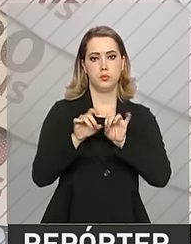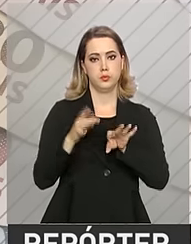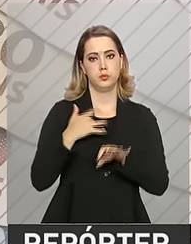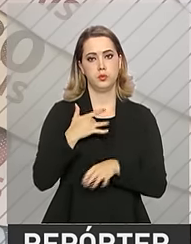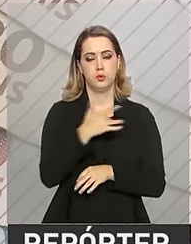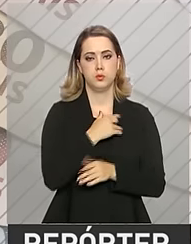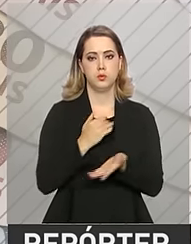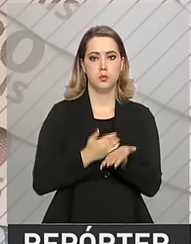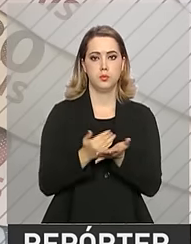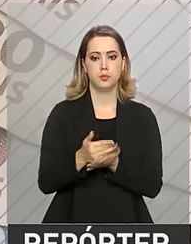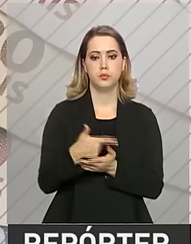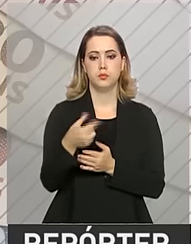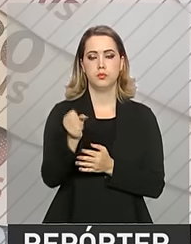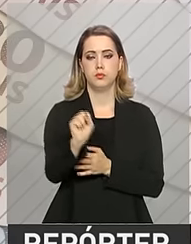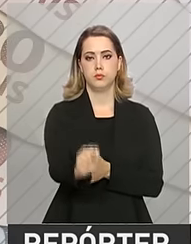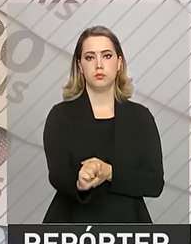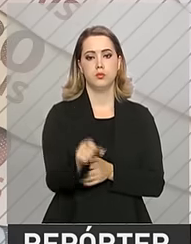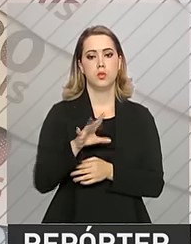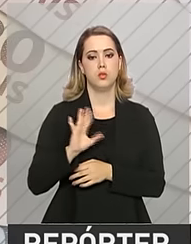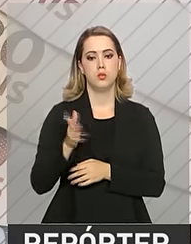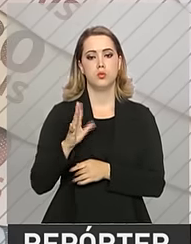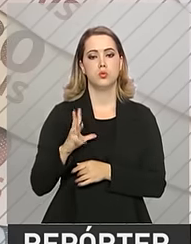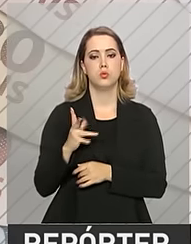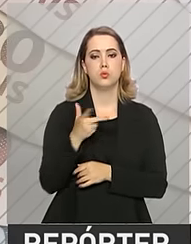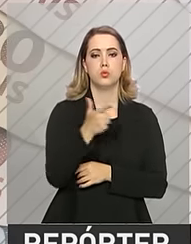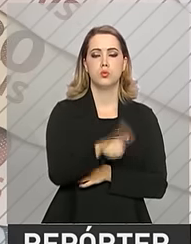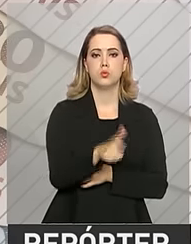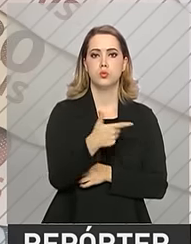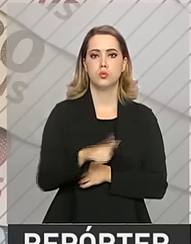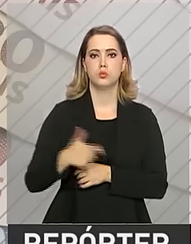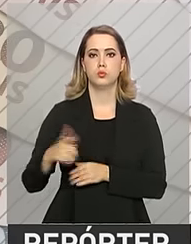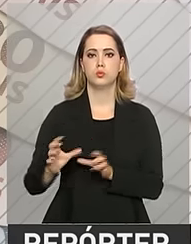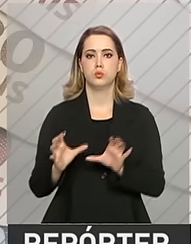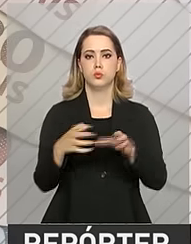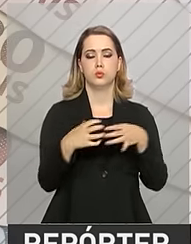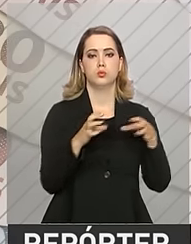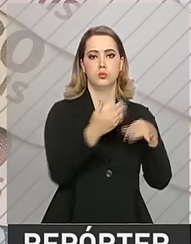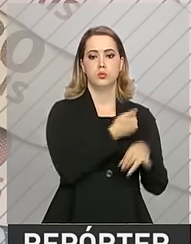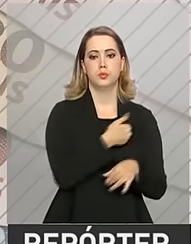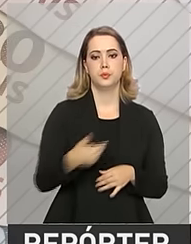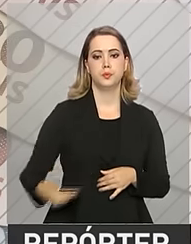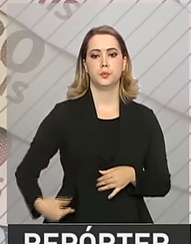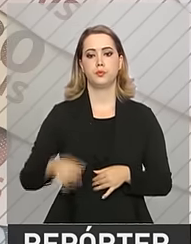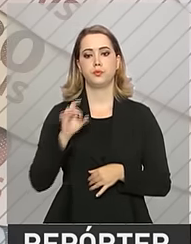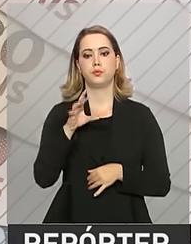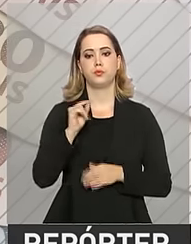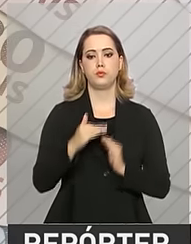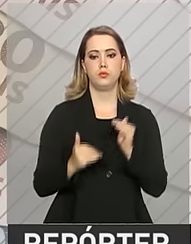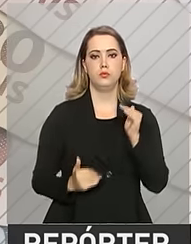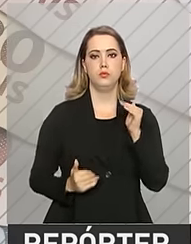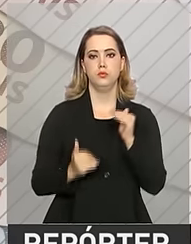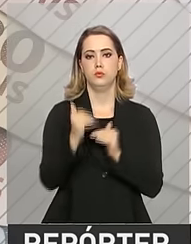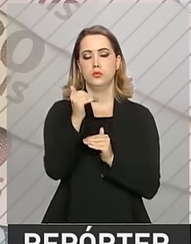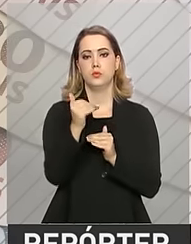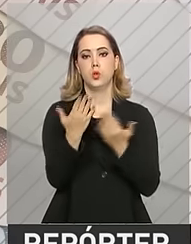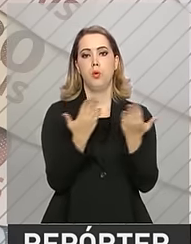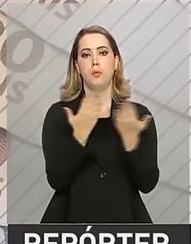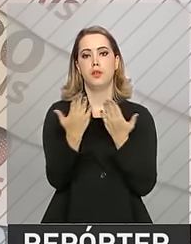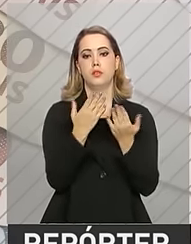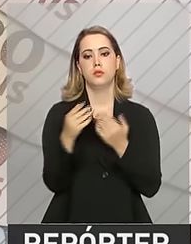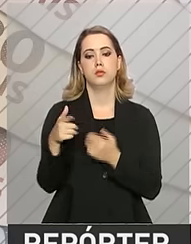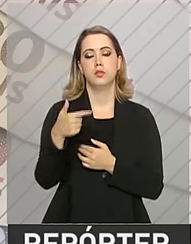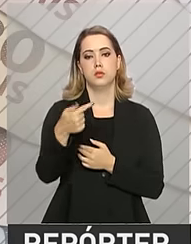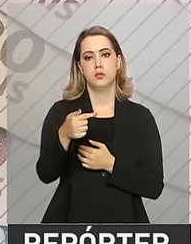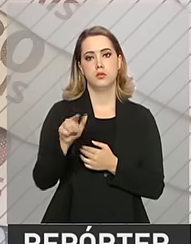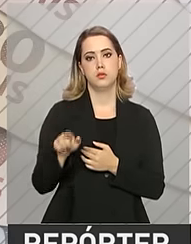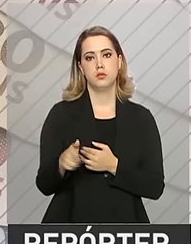de 18 já todos os outros setores do governo só poderão aumentar os gastos no ano que vem pela inflação prevista para